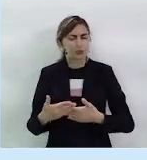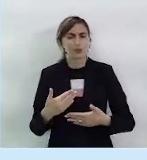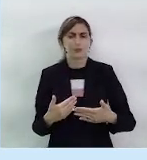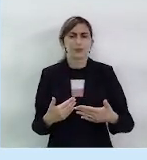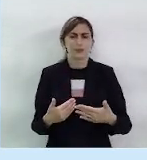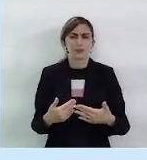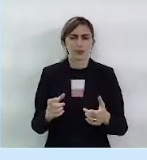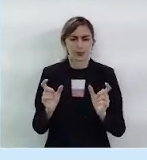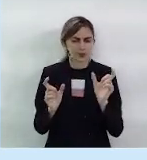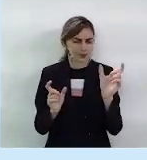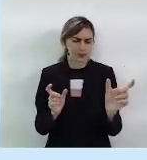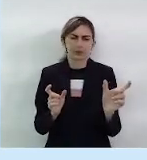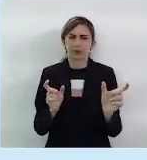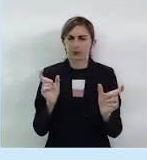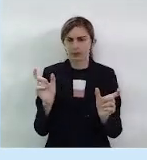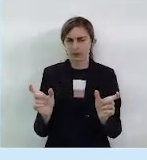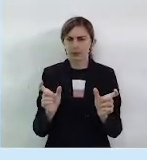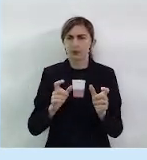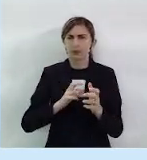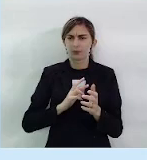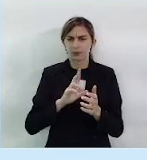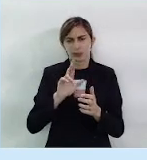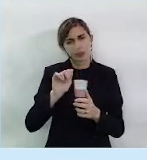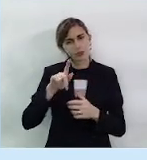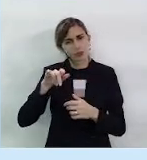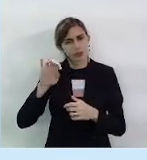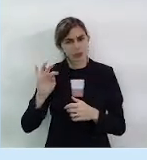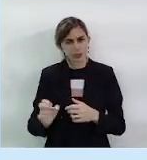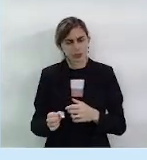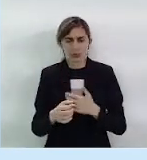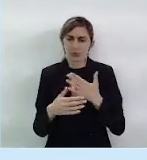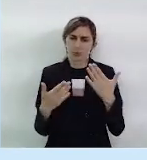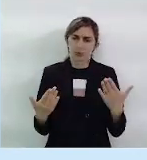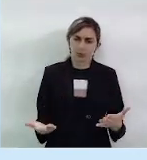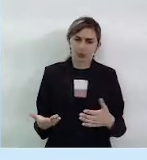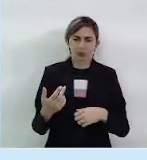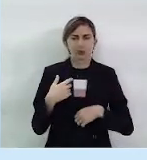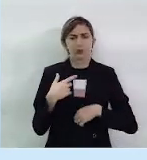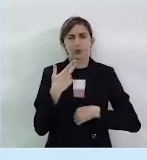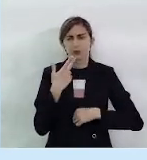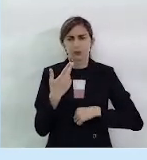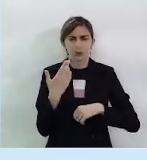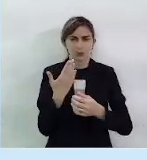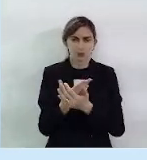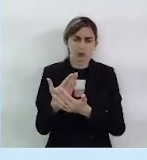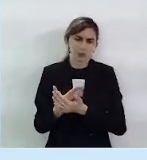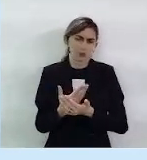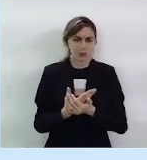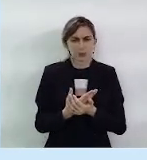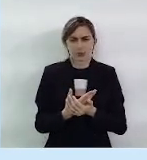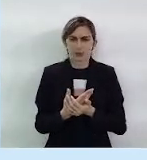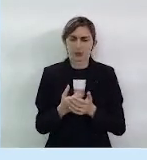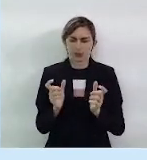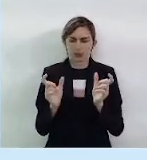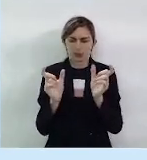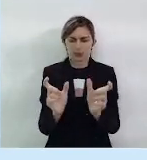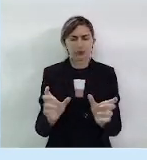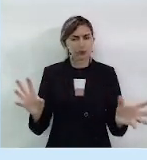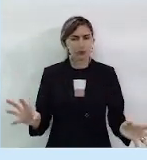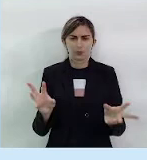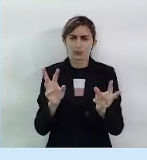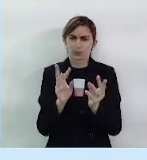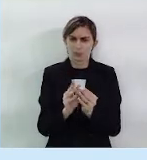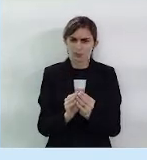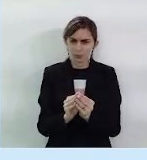entre a palavra e os seus regentes. Ou seja, a gente está fazendo o estudo da palavra que necessita de um